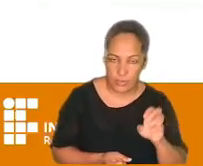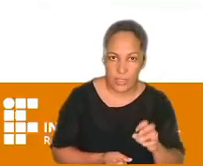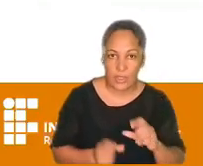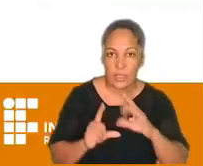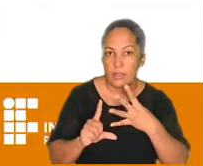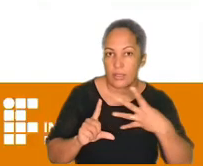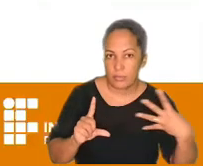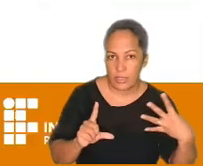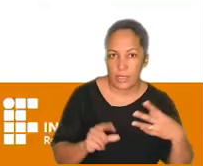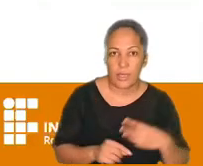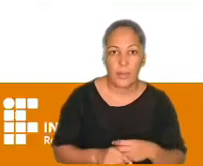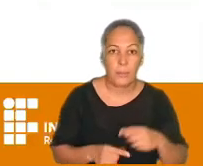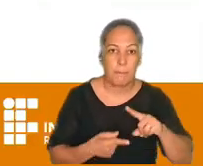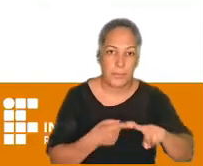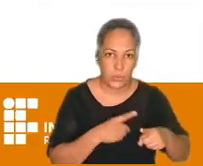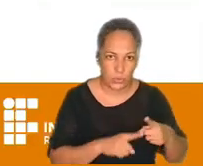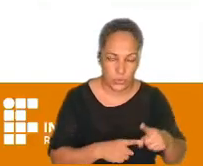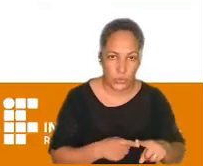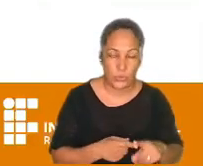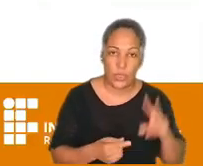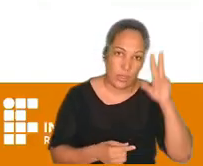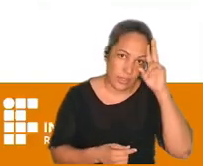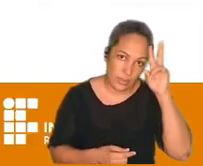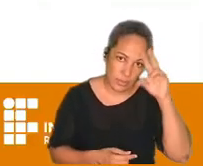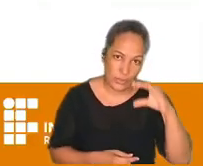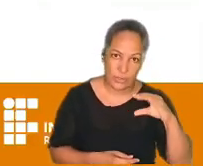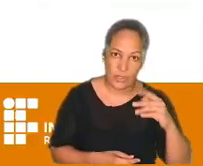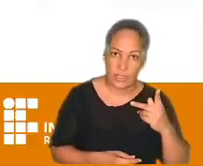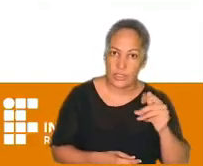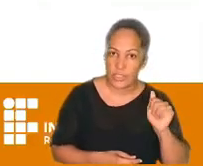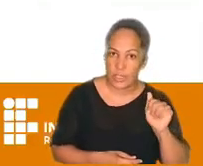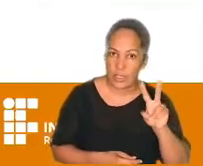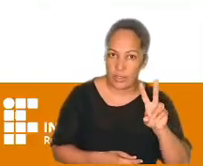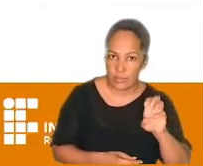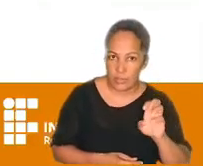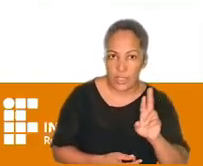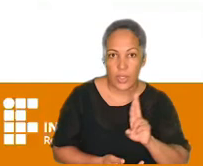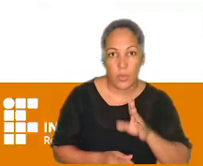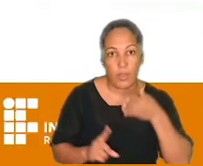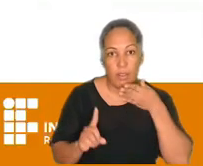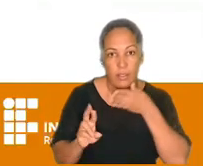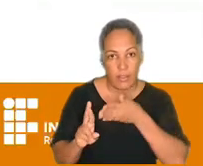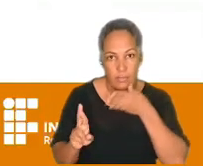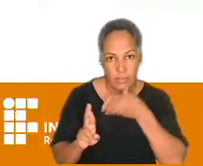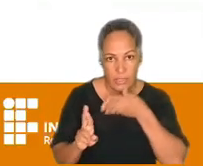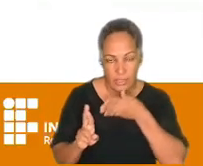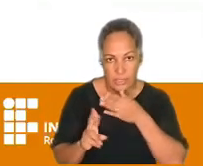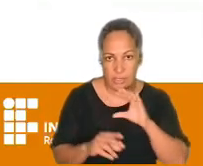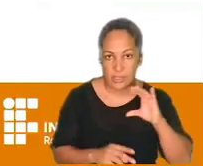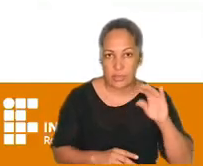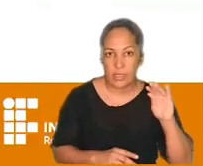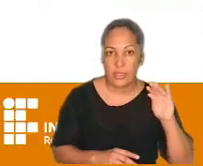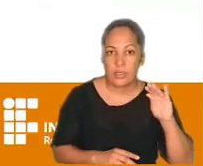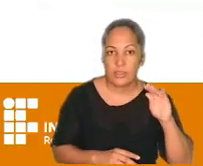da tabela produto, né? Lembrando que a chave estrangeira é uma referência à